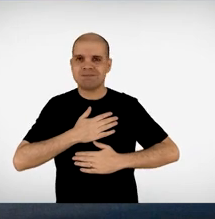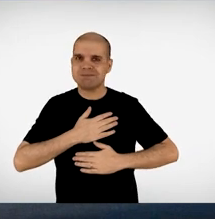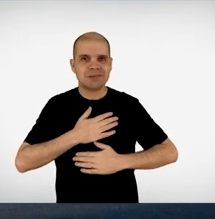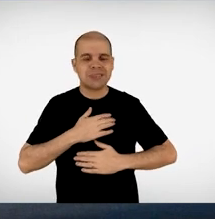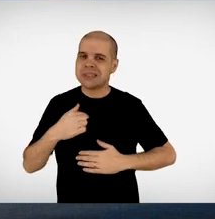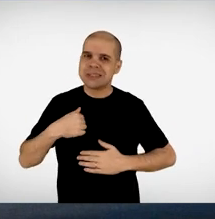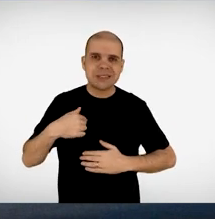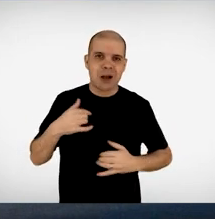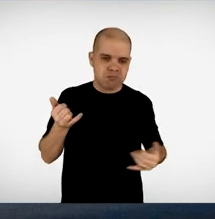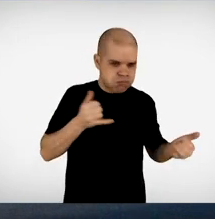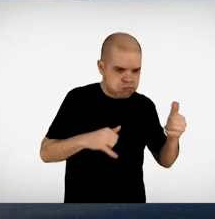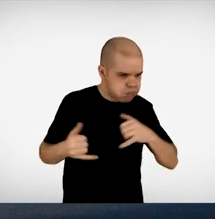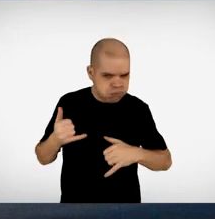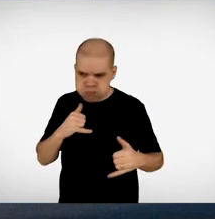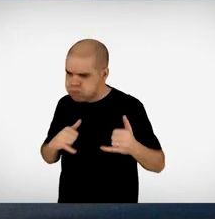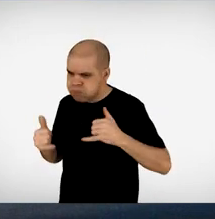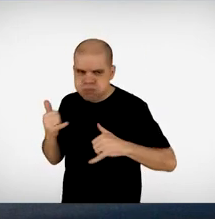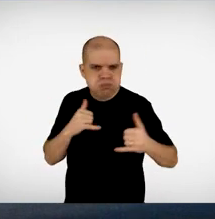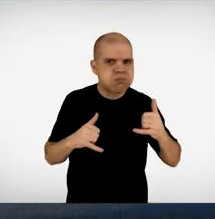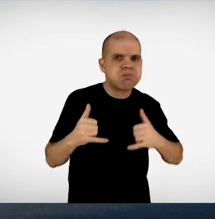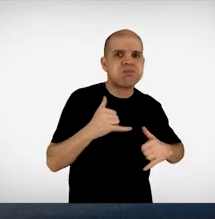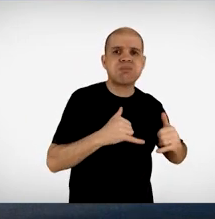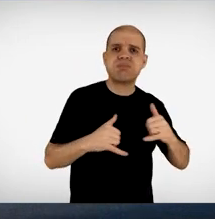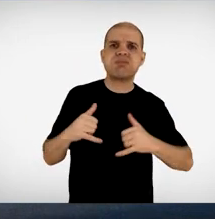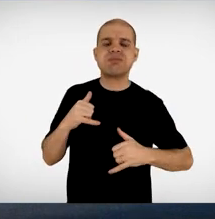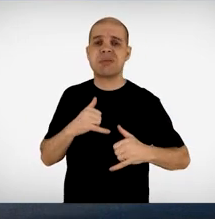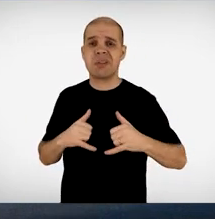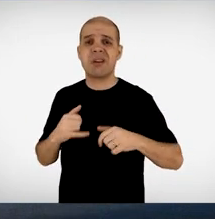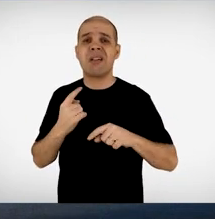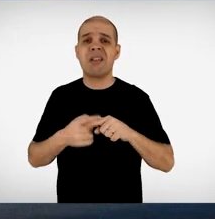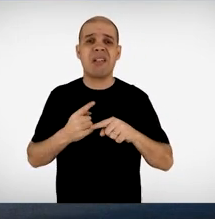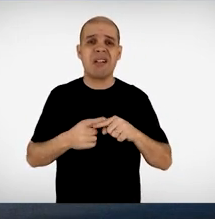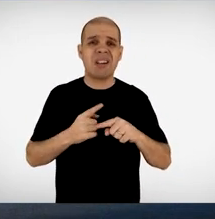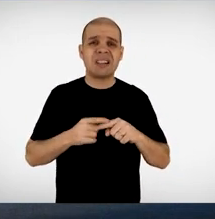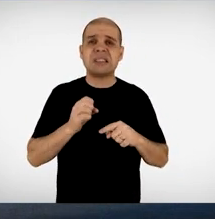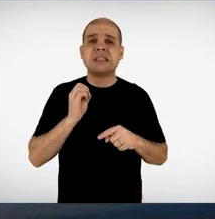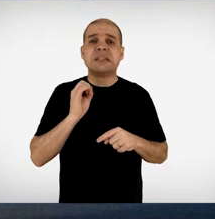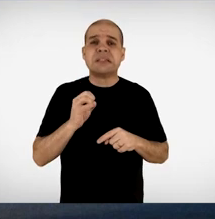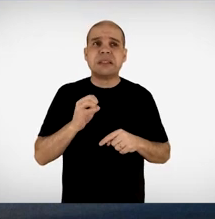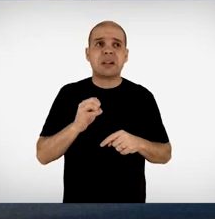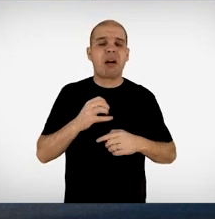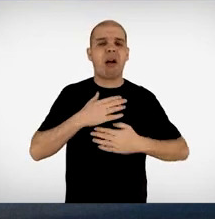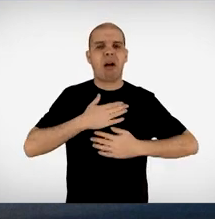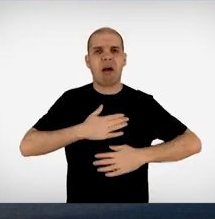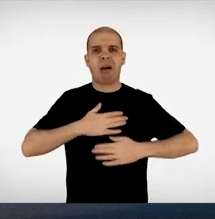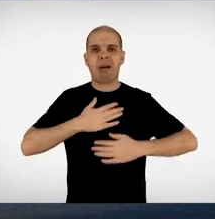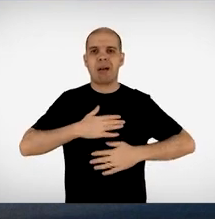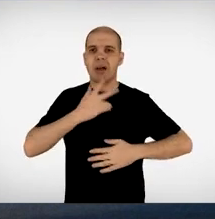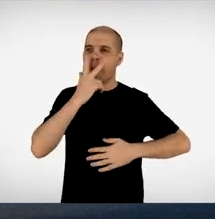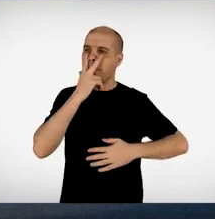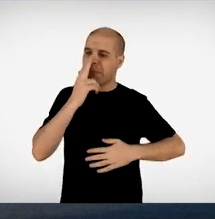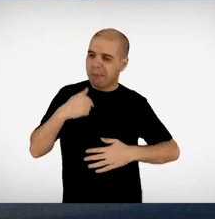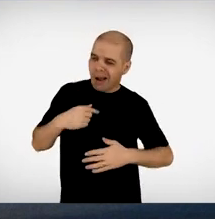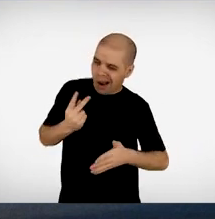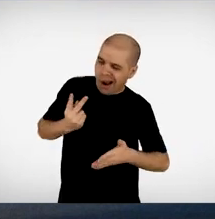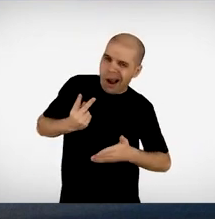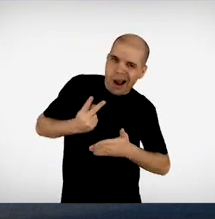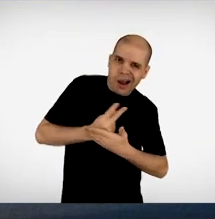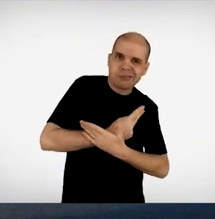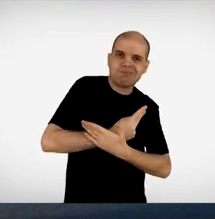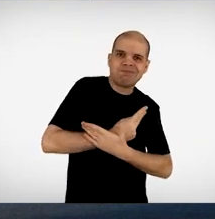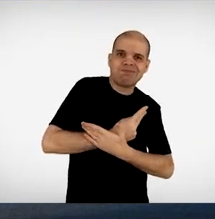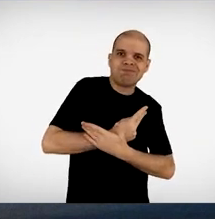associar com muita culpa a prazer. Essa é a criação que eu tive lá na década de 80, 90. Né? Então, acho que isso